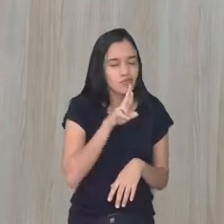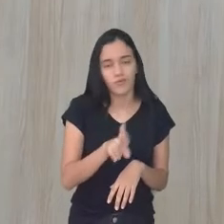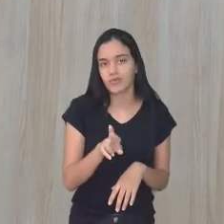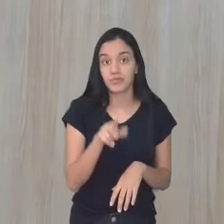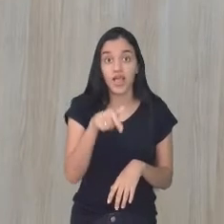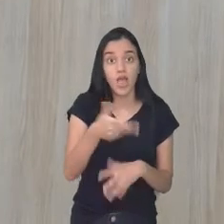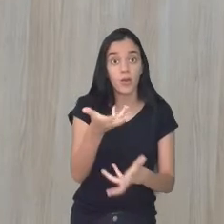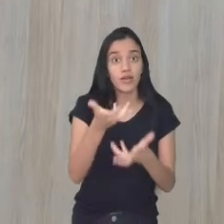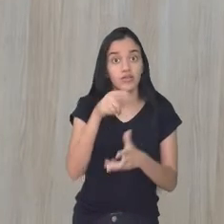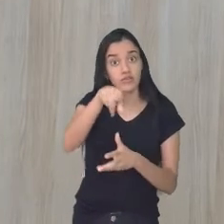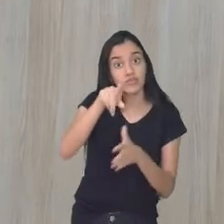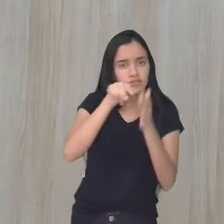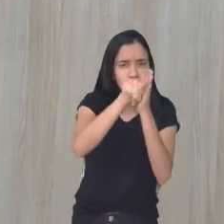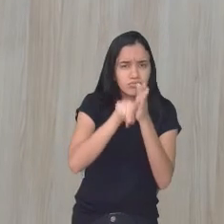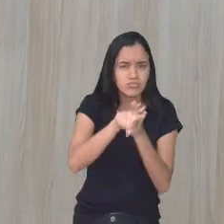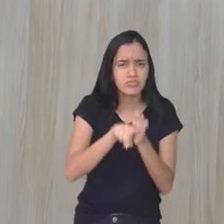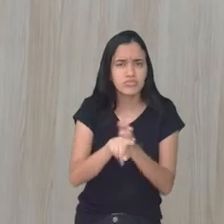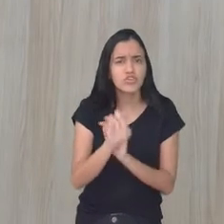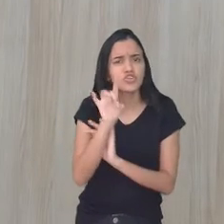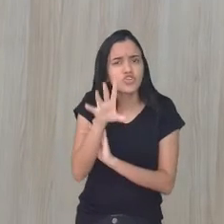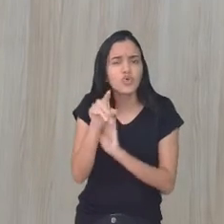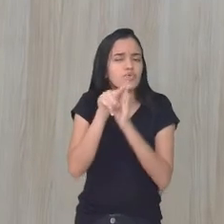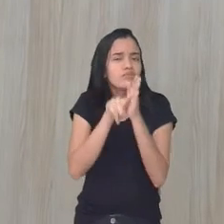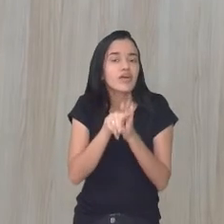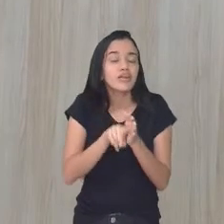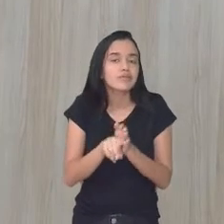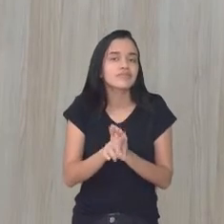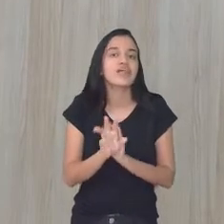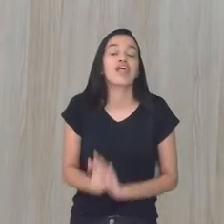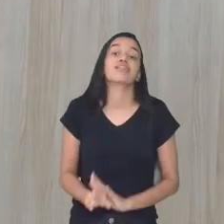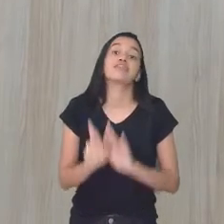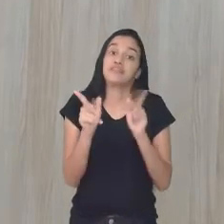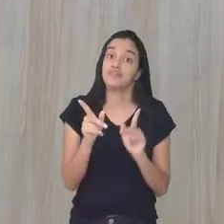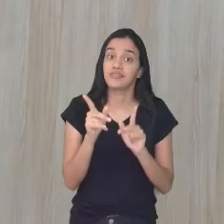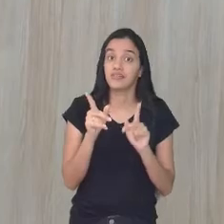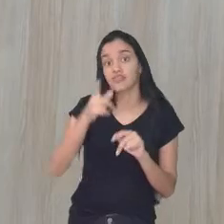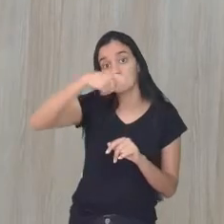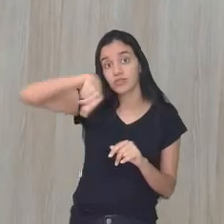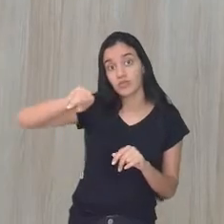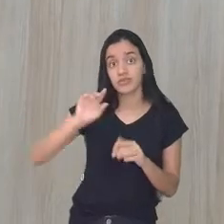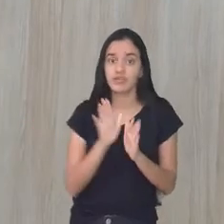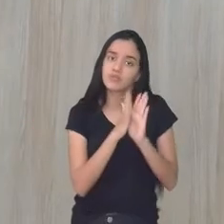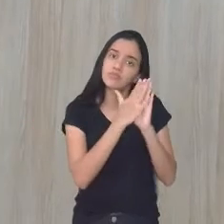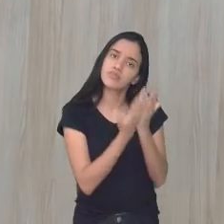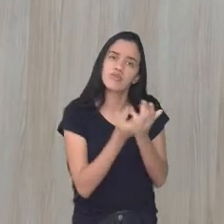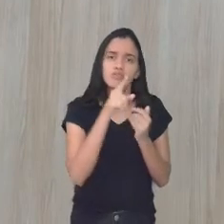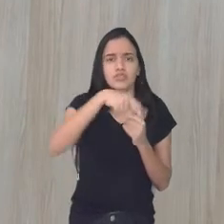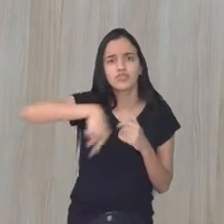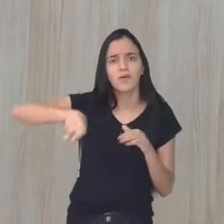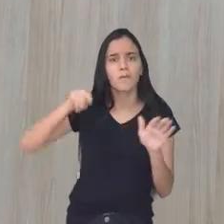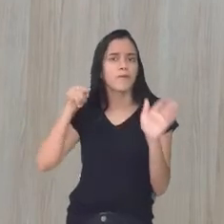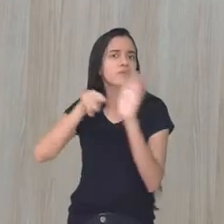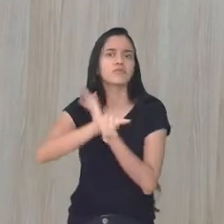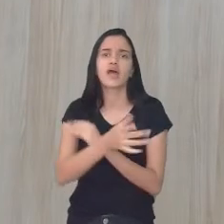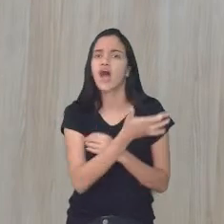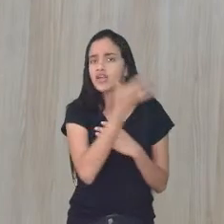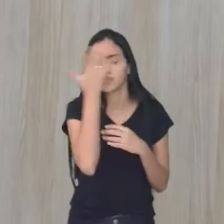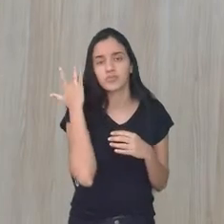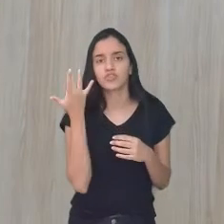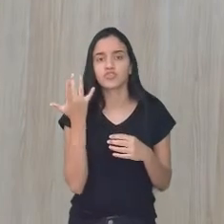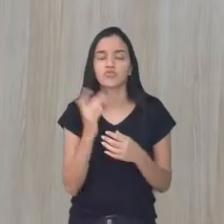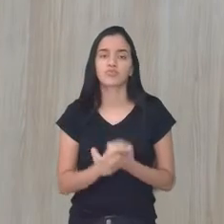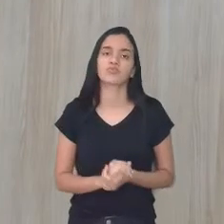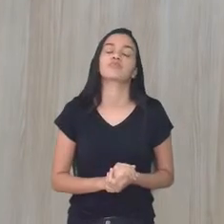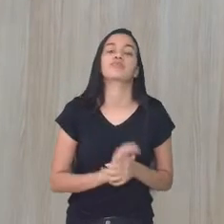quero que vocês investiguem. Só que vocês vão investigar diferente. Ao invés de vocês irem aos livros, vocês vão perguntar às pessoas em volta